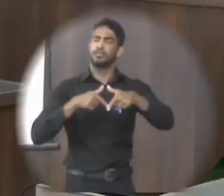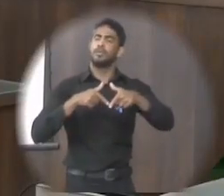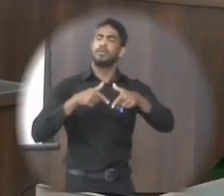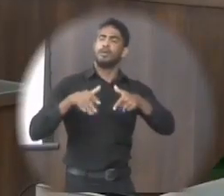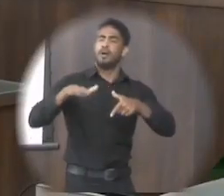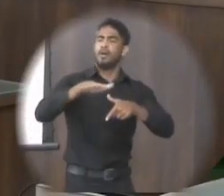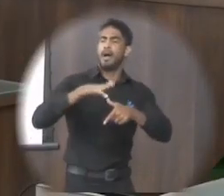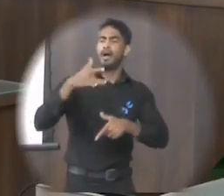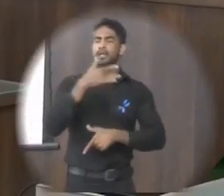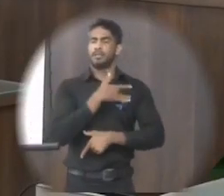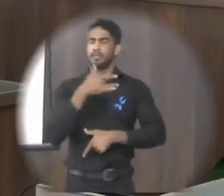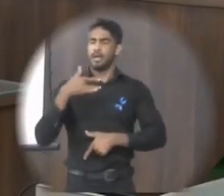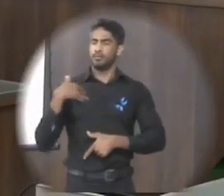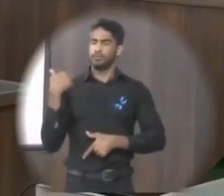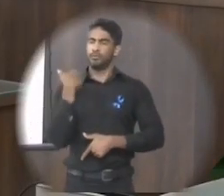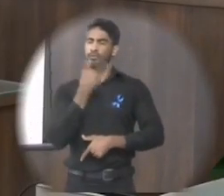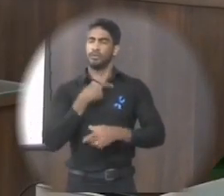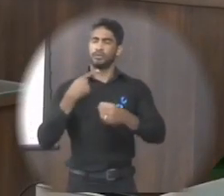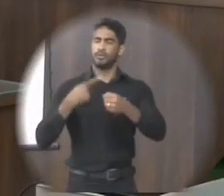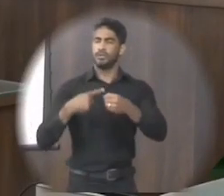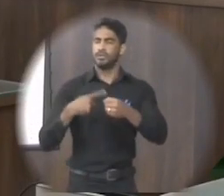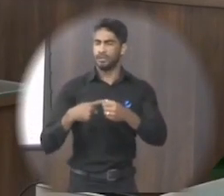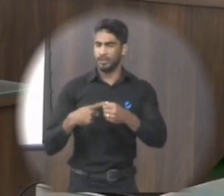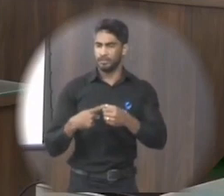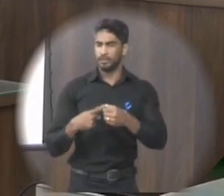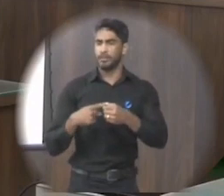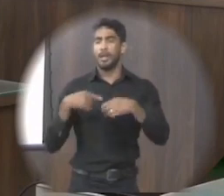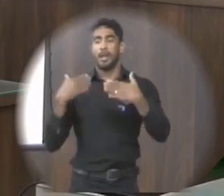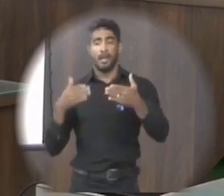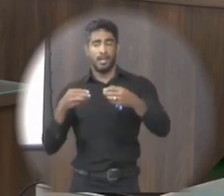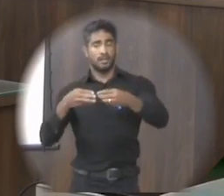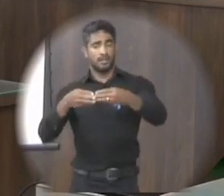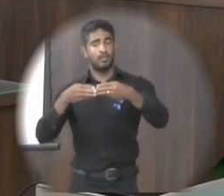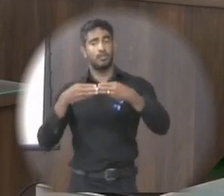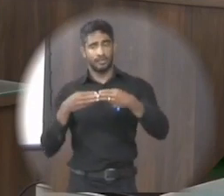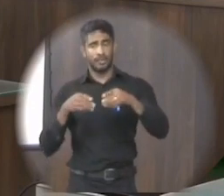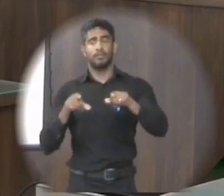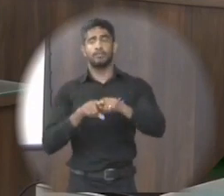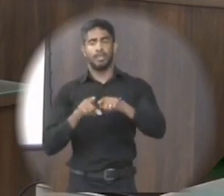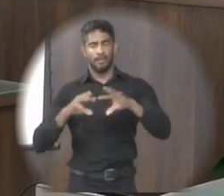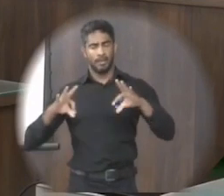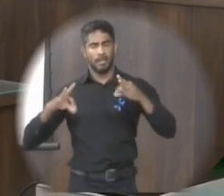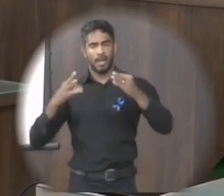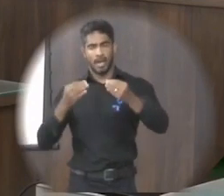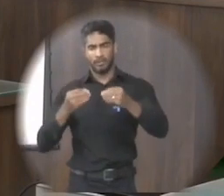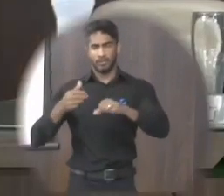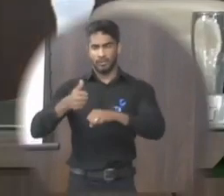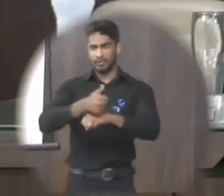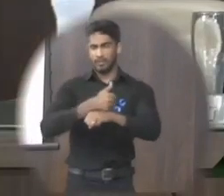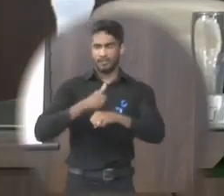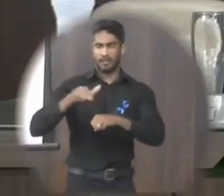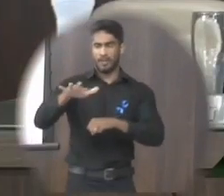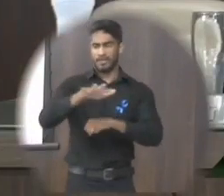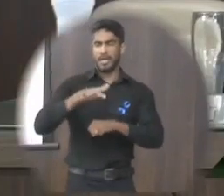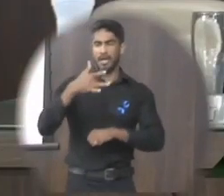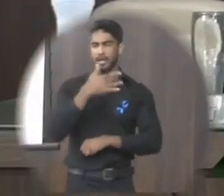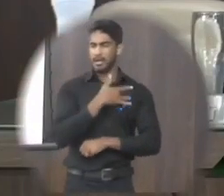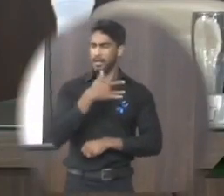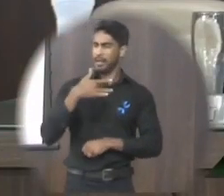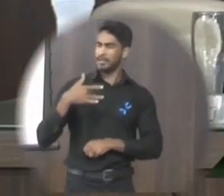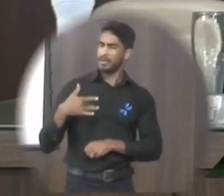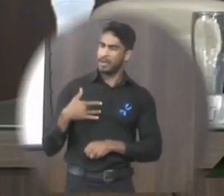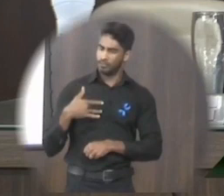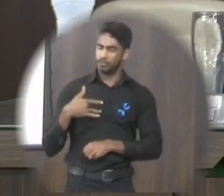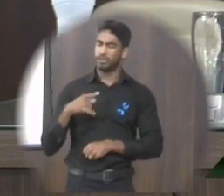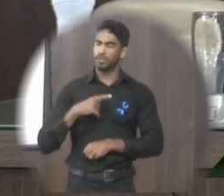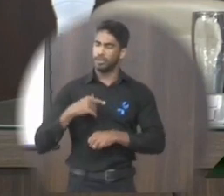saúde em nosso município, sendo essa moção também extensiva a todos os profissionais da área da saúde, que com o mesmo